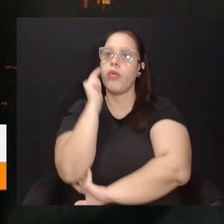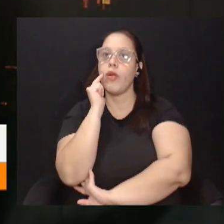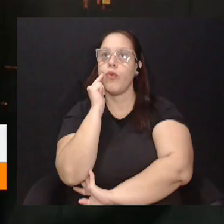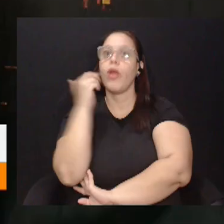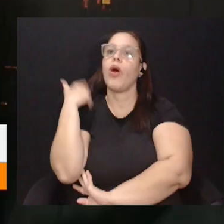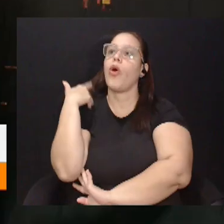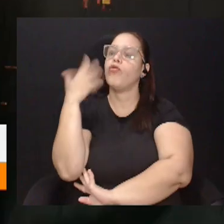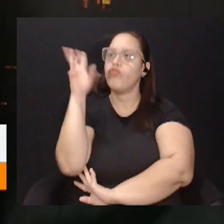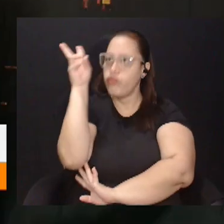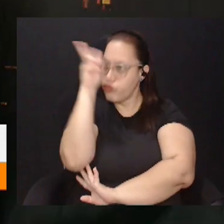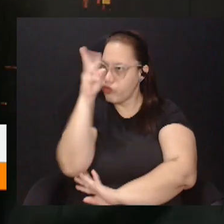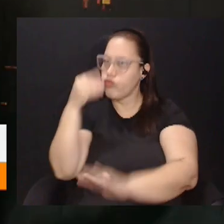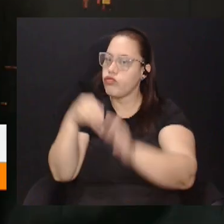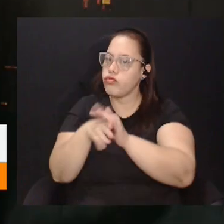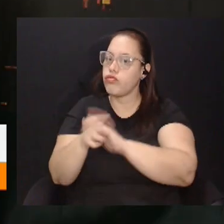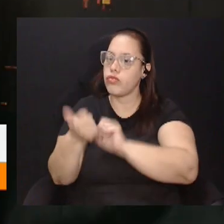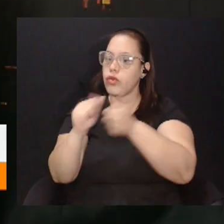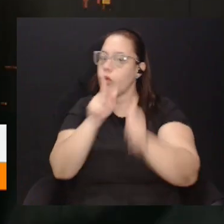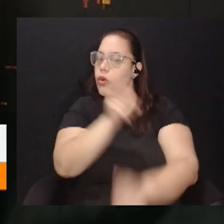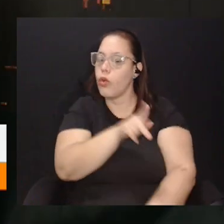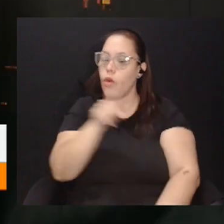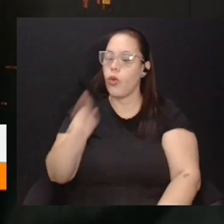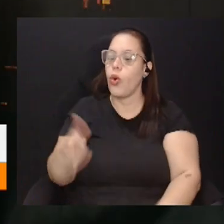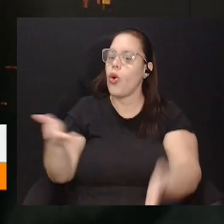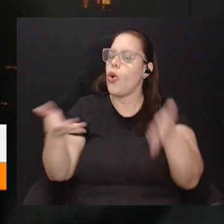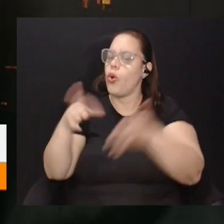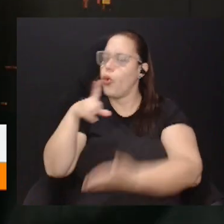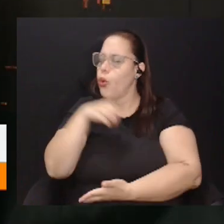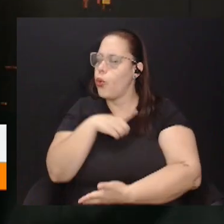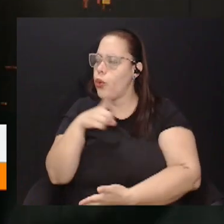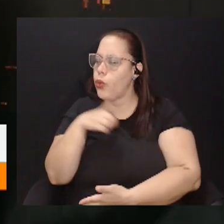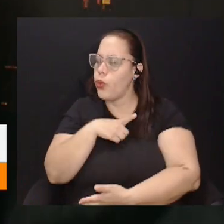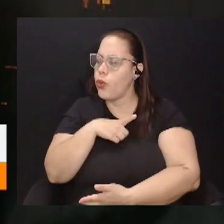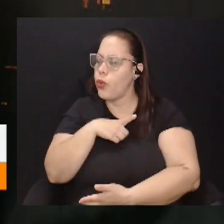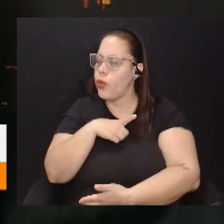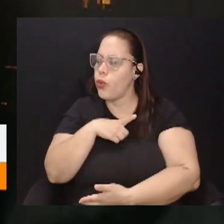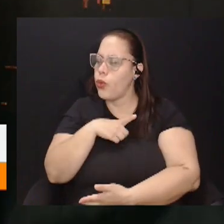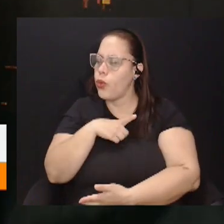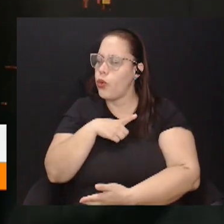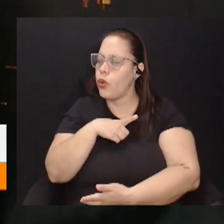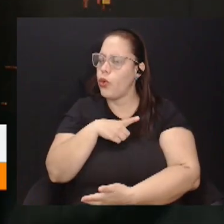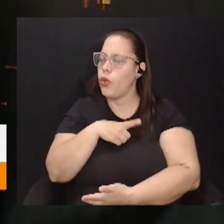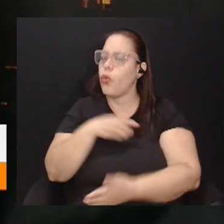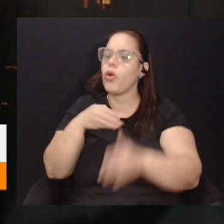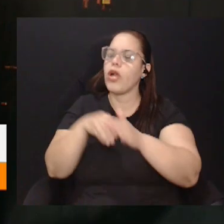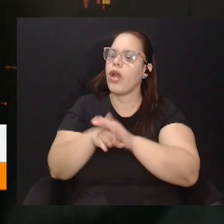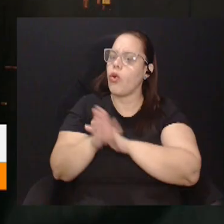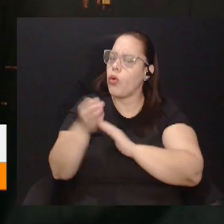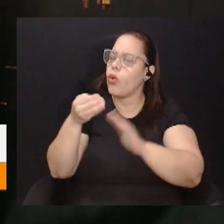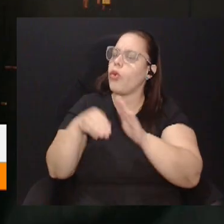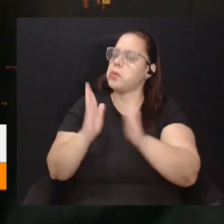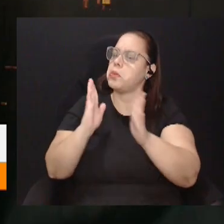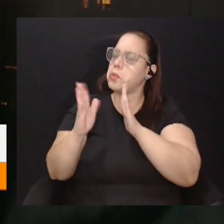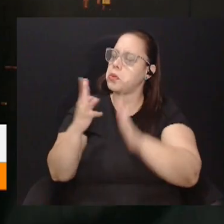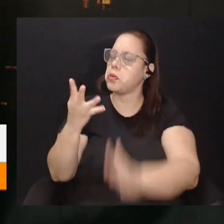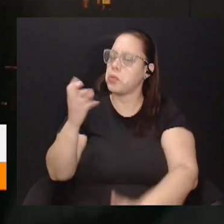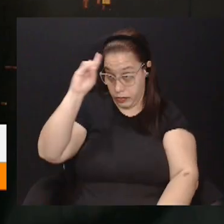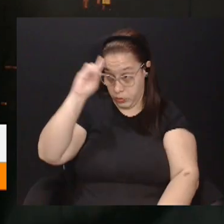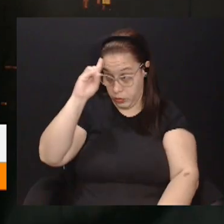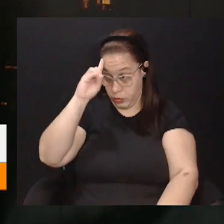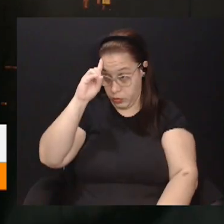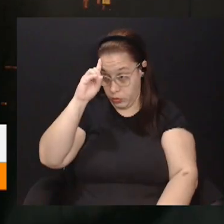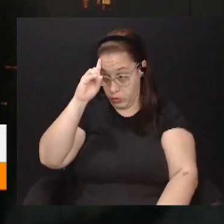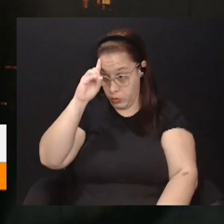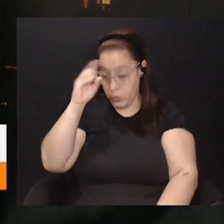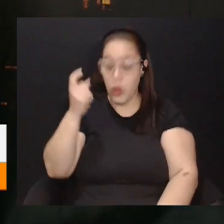qual que é a avaliação do professor e se hoje ainda tem-se o costume, né, nesse período de quaresma, do consumo de